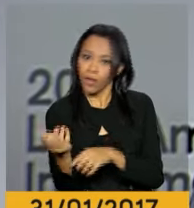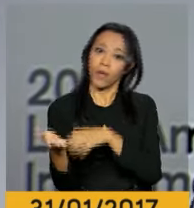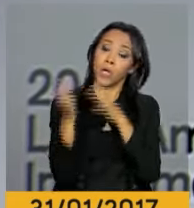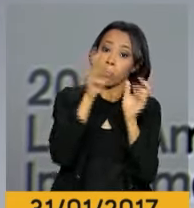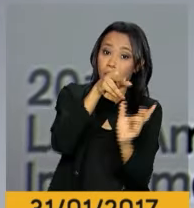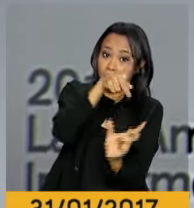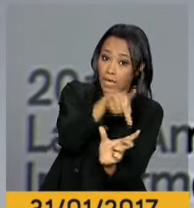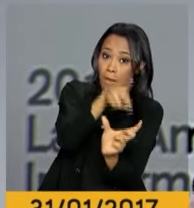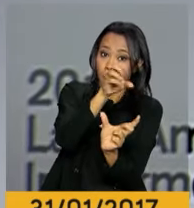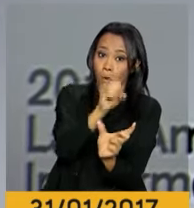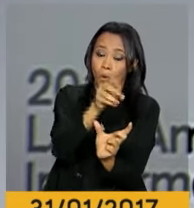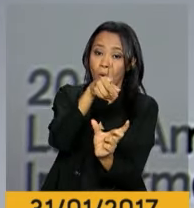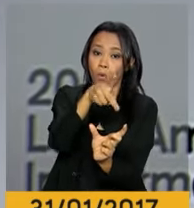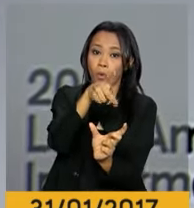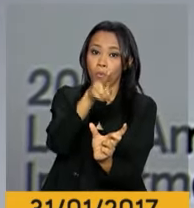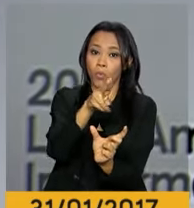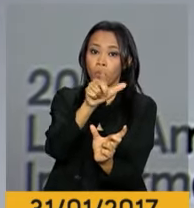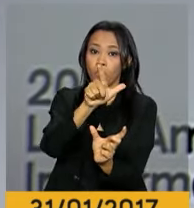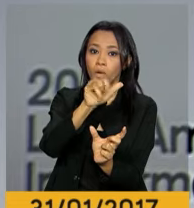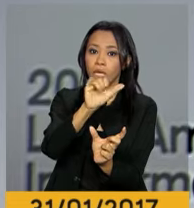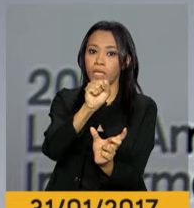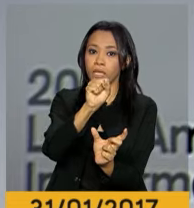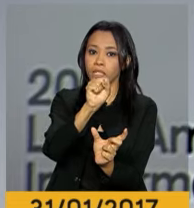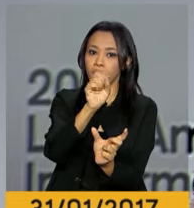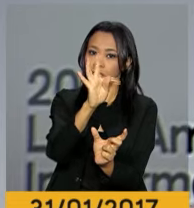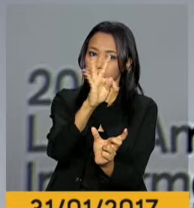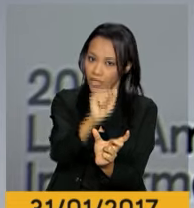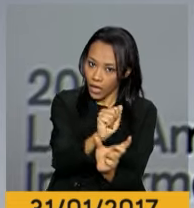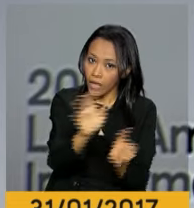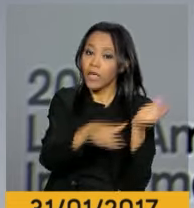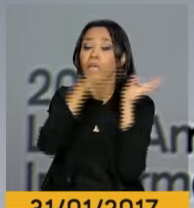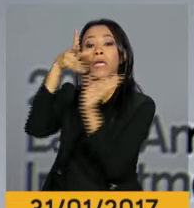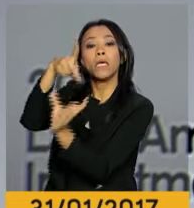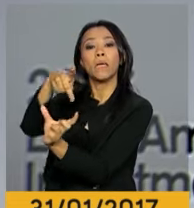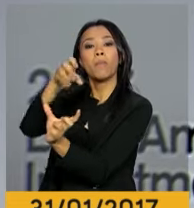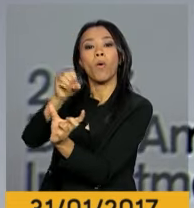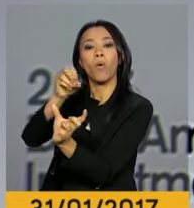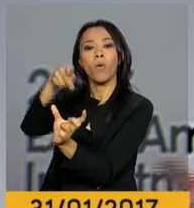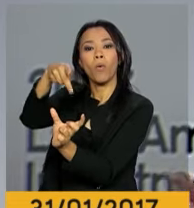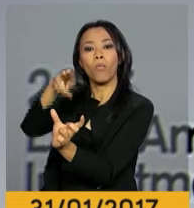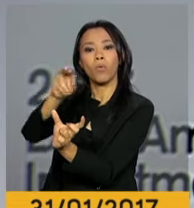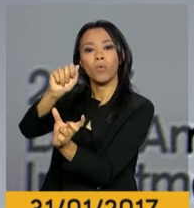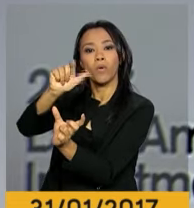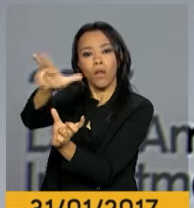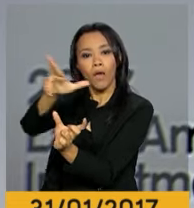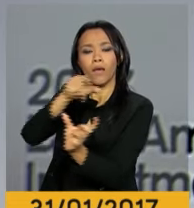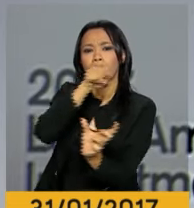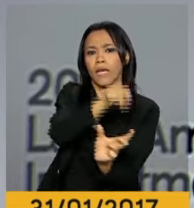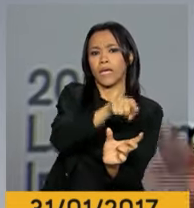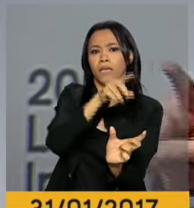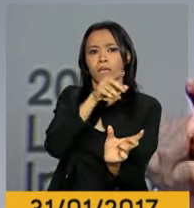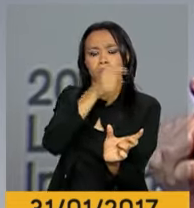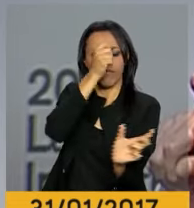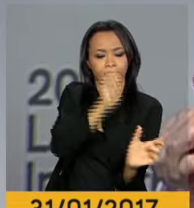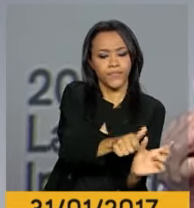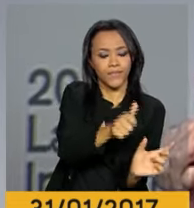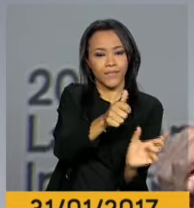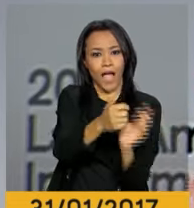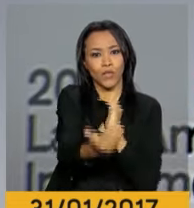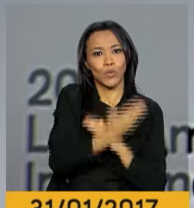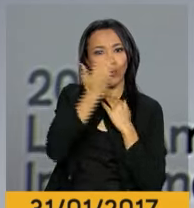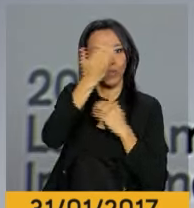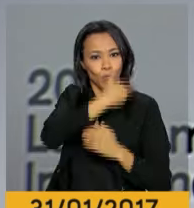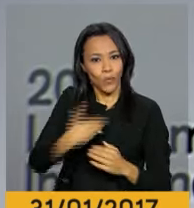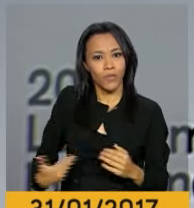entre o populismo e a popularidade medidas populistas são aquelas que TM um efeito imediato mas um prejuízo